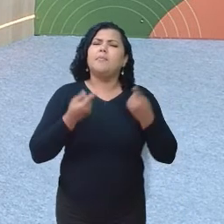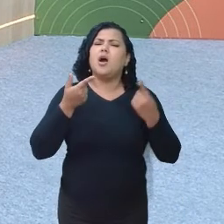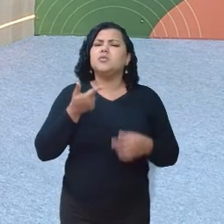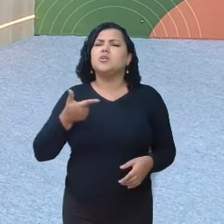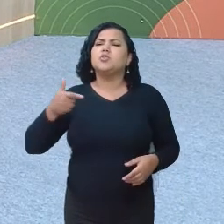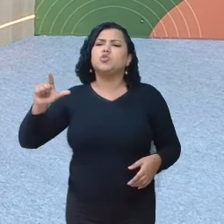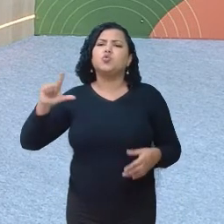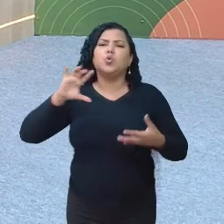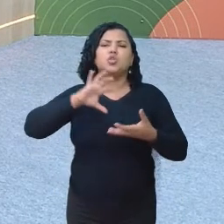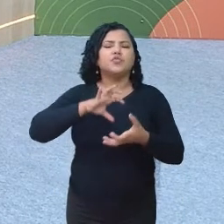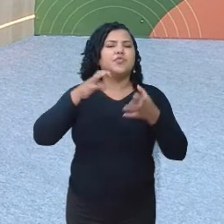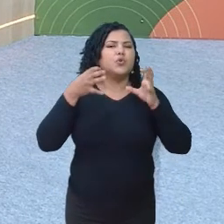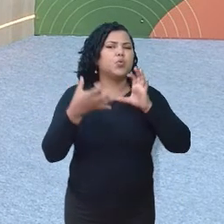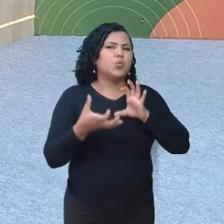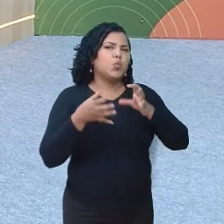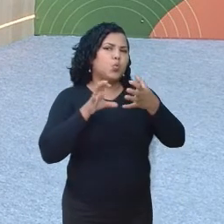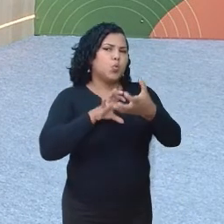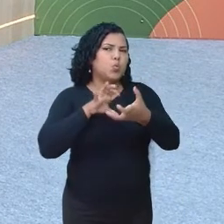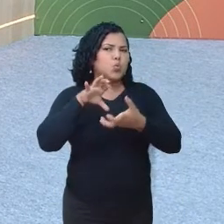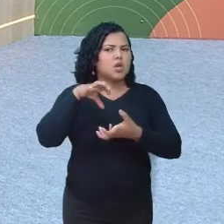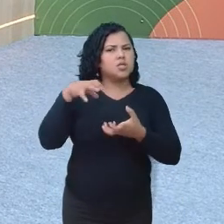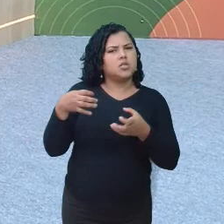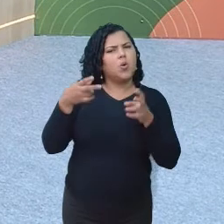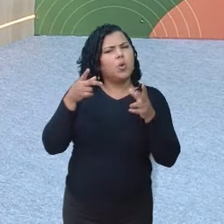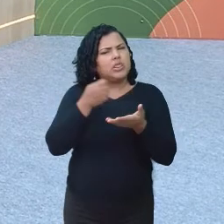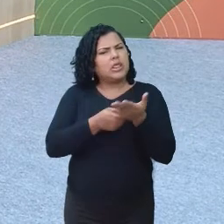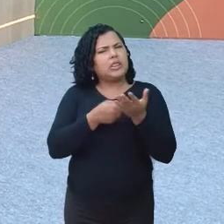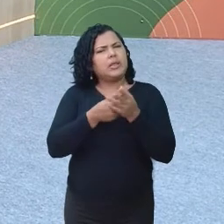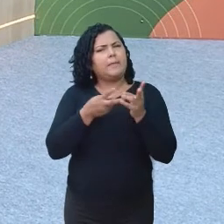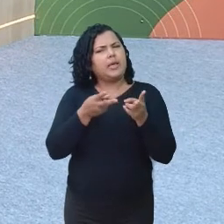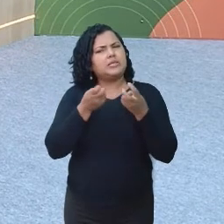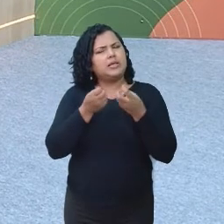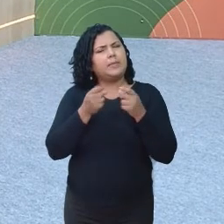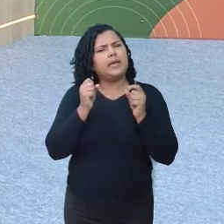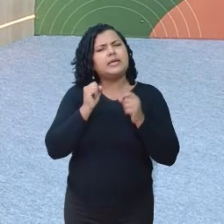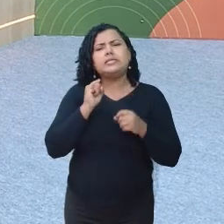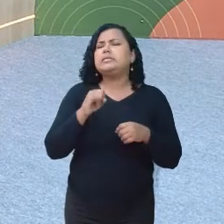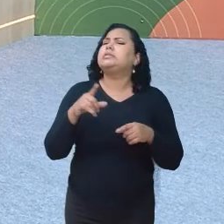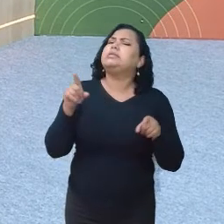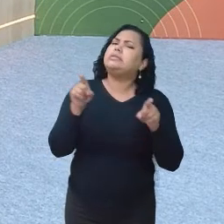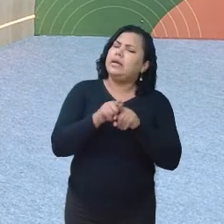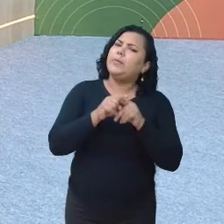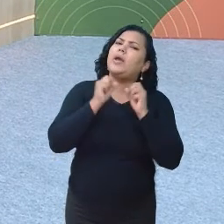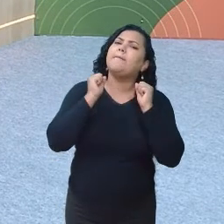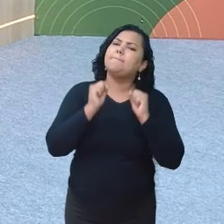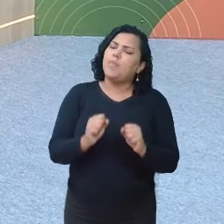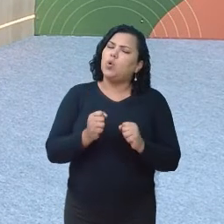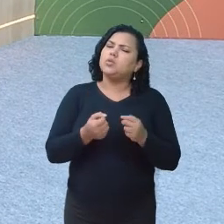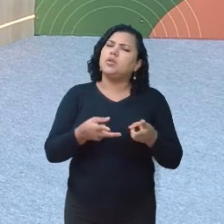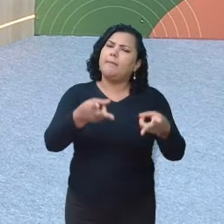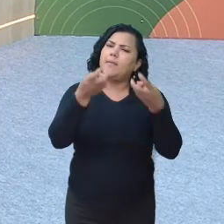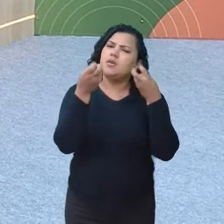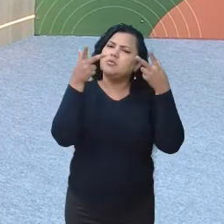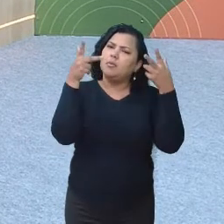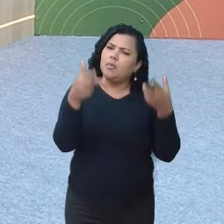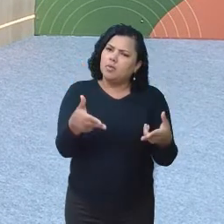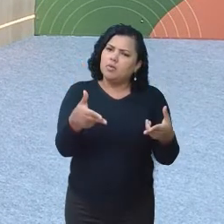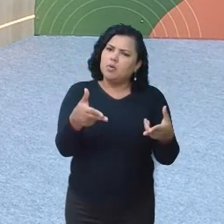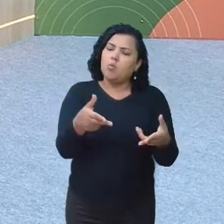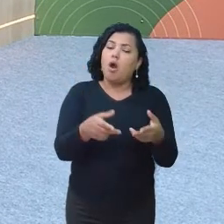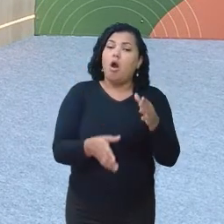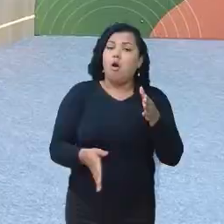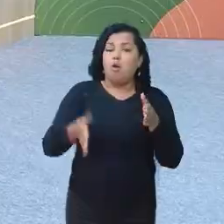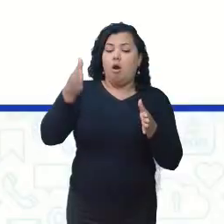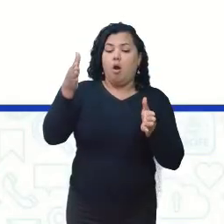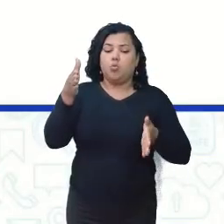também chama de quadrilátero, tenta perceber se ela também pode ser lida dessa forma, com relação